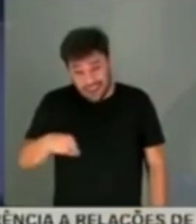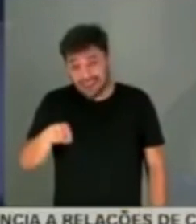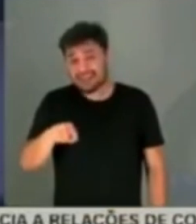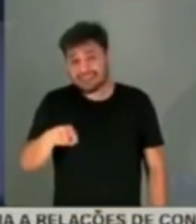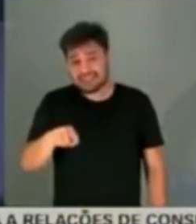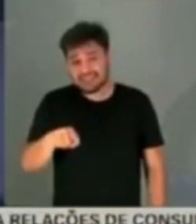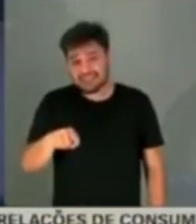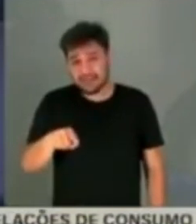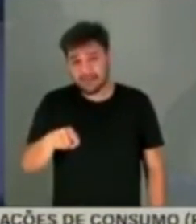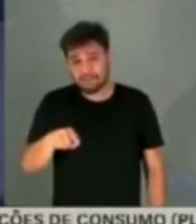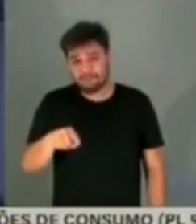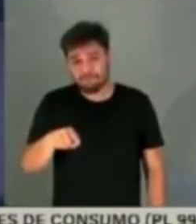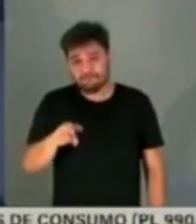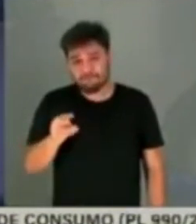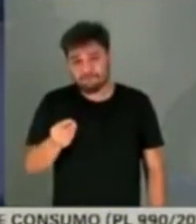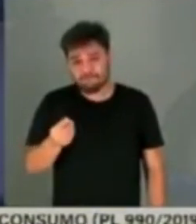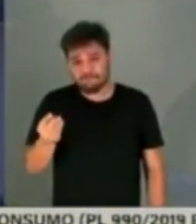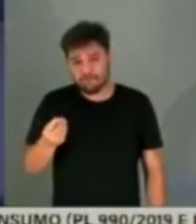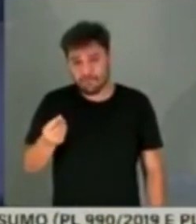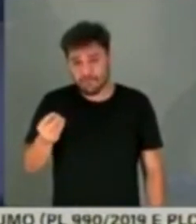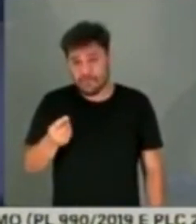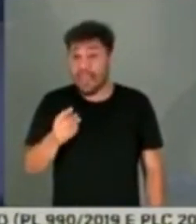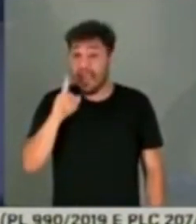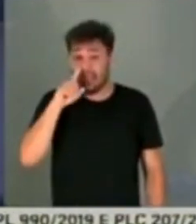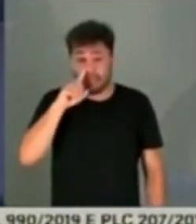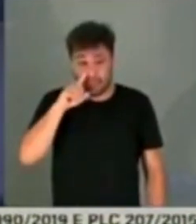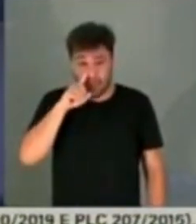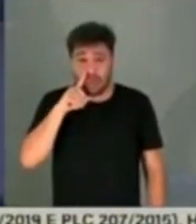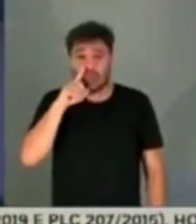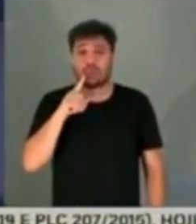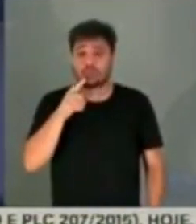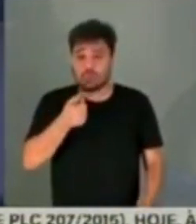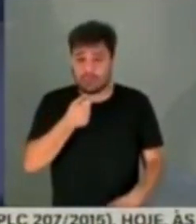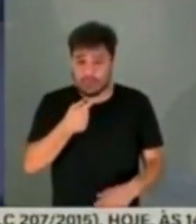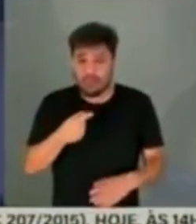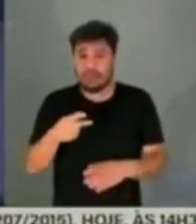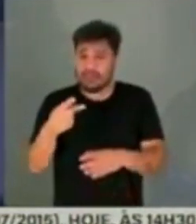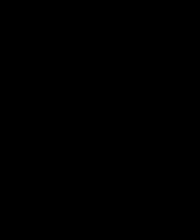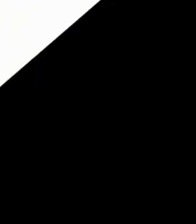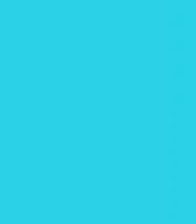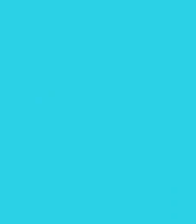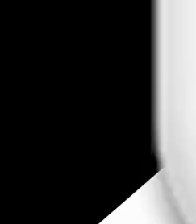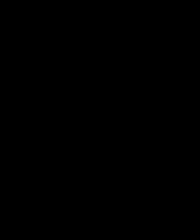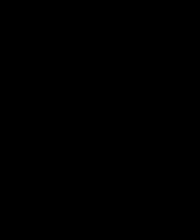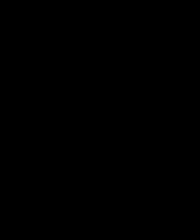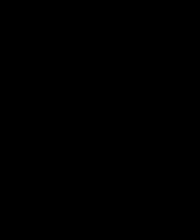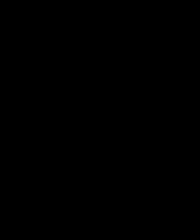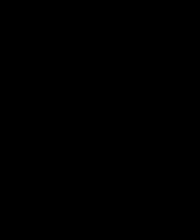muito perigosos para aquele público em específico.